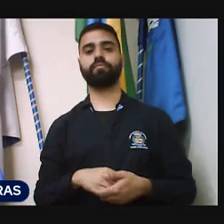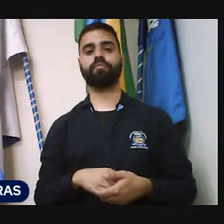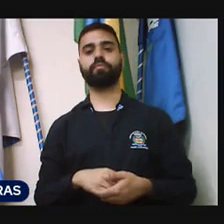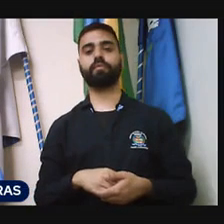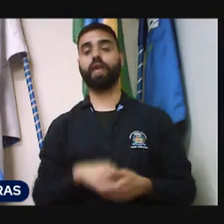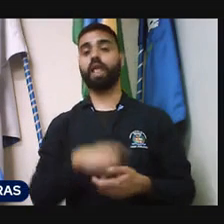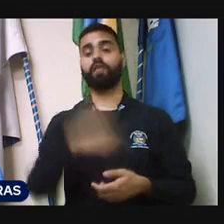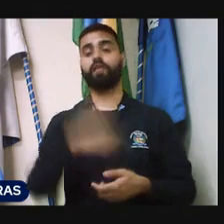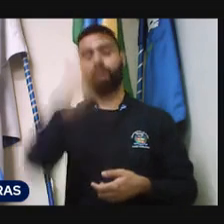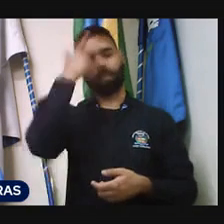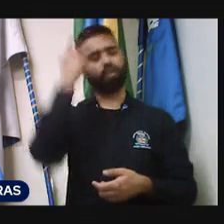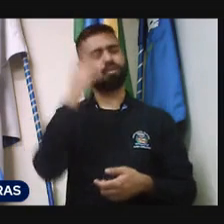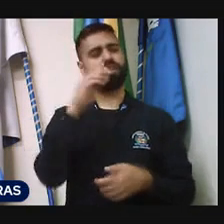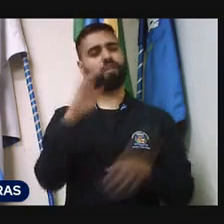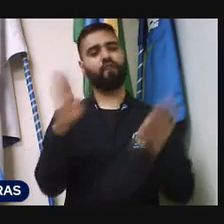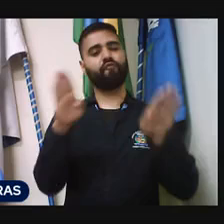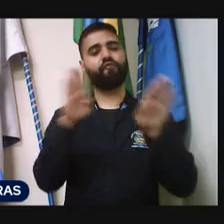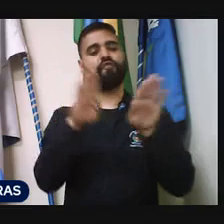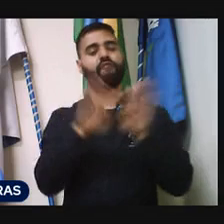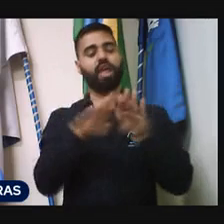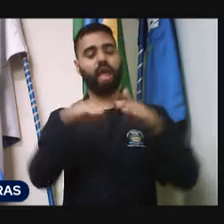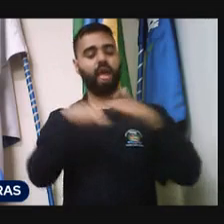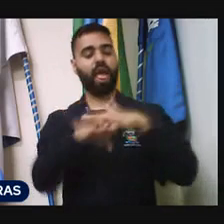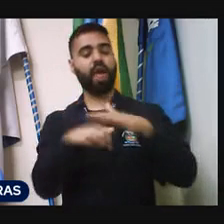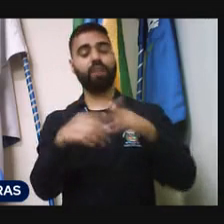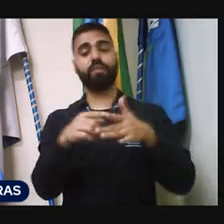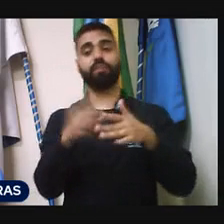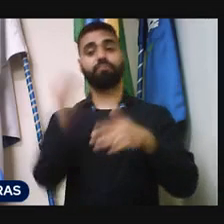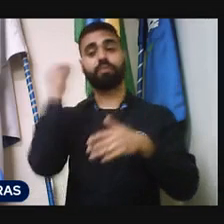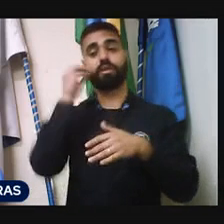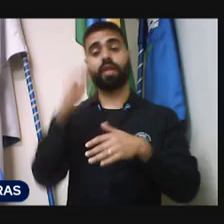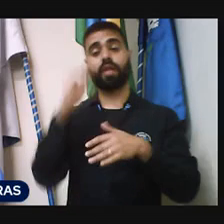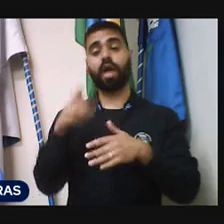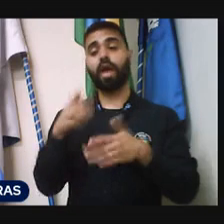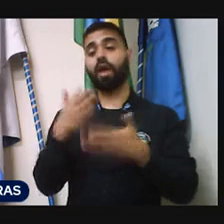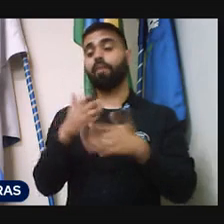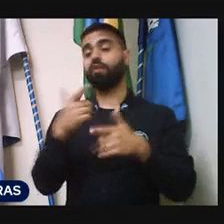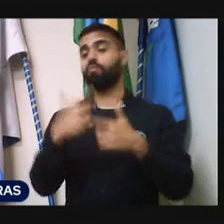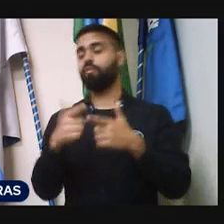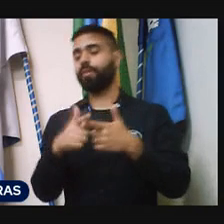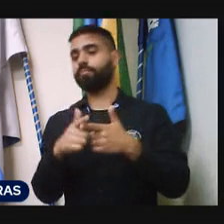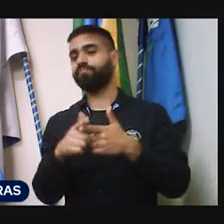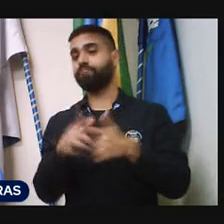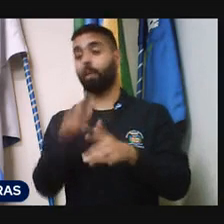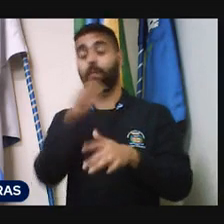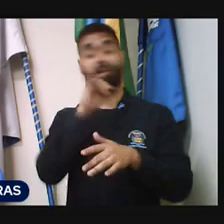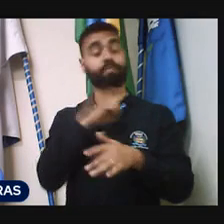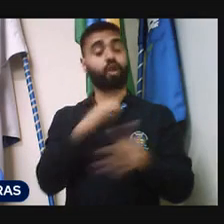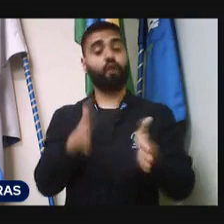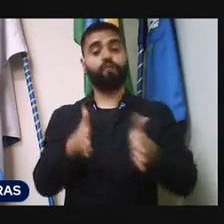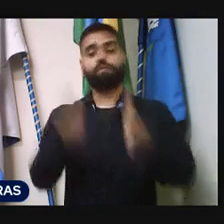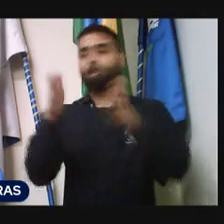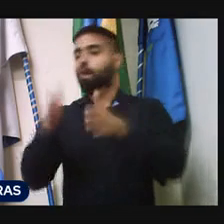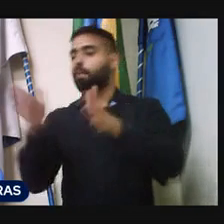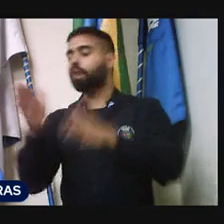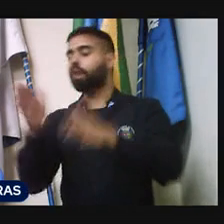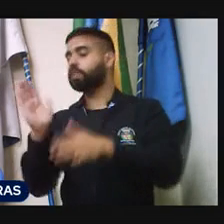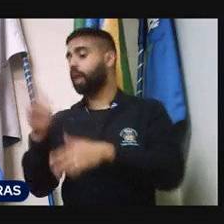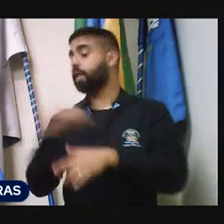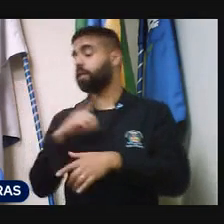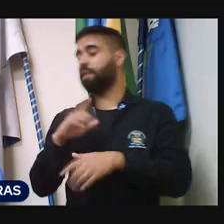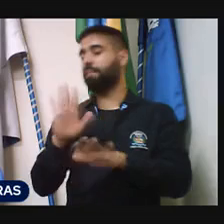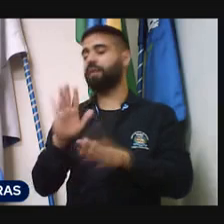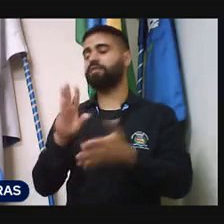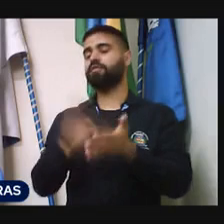uma contenção e tem seus muros em risco sobre a iluminação os posta foram colocados no local a fim de receber iluminação pública e